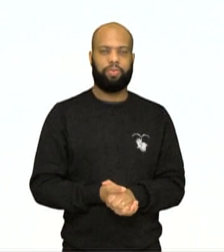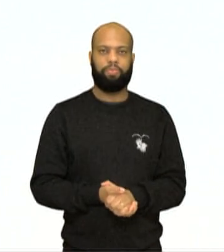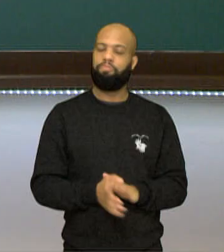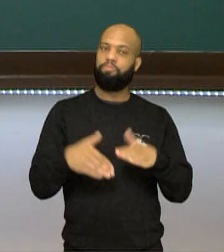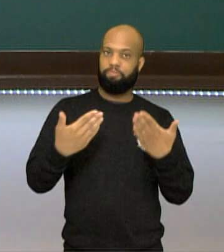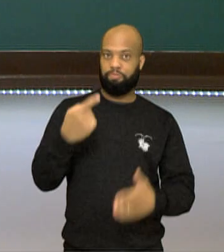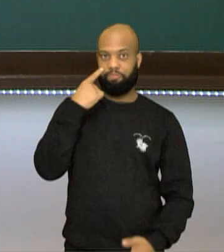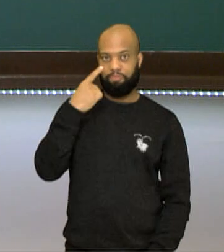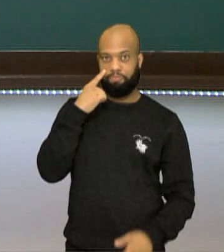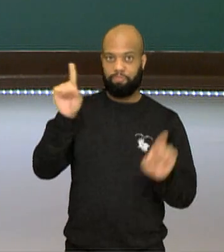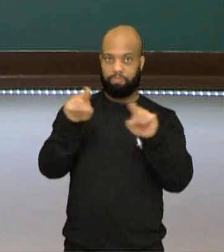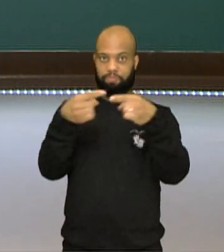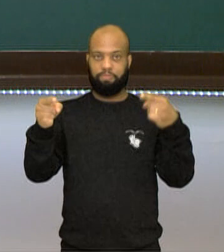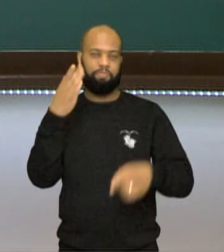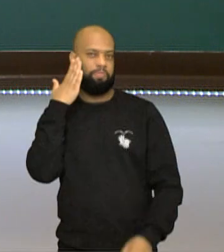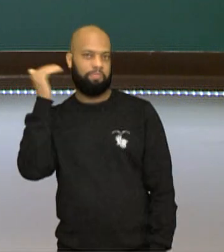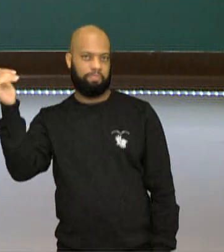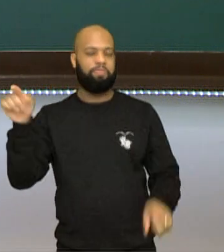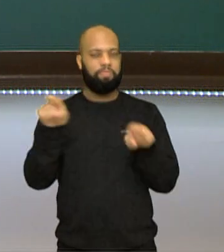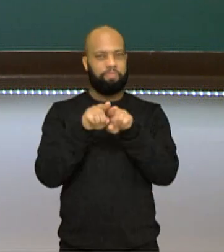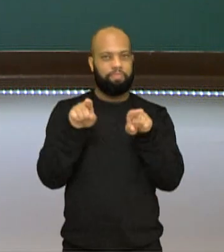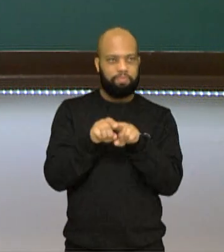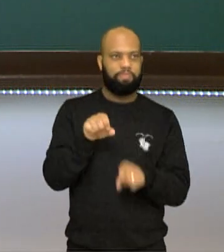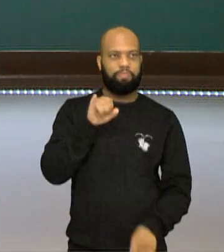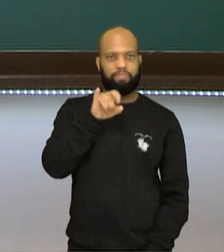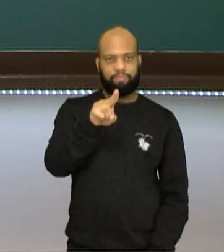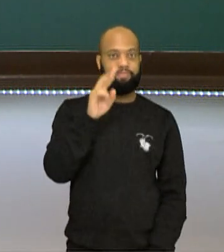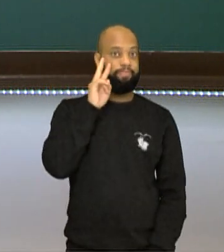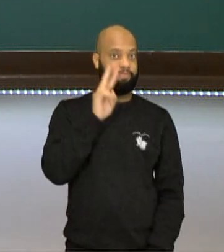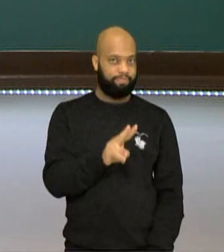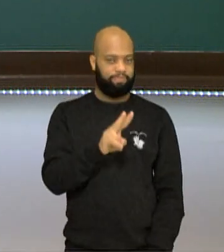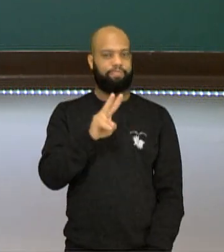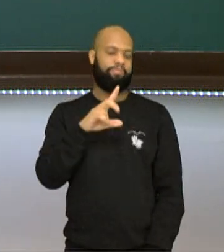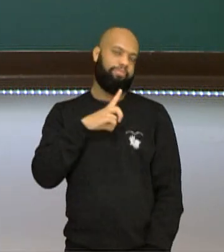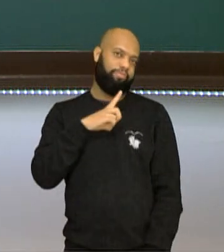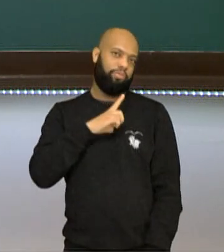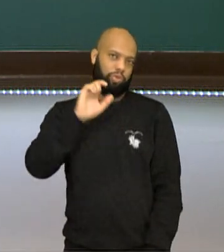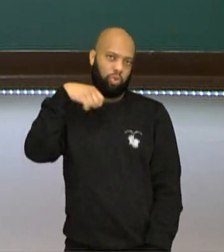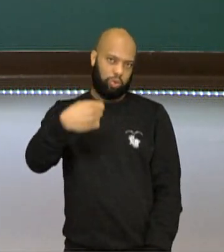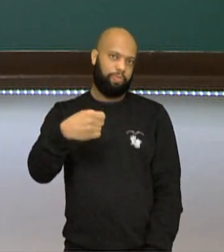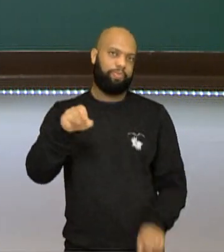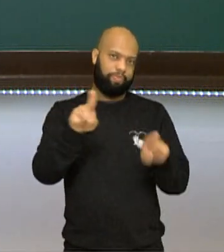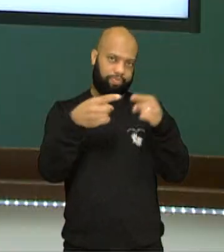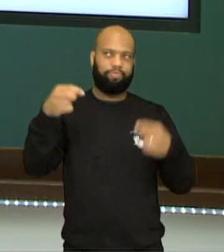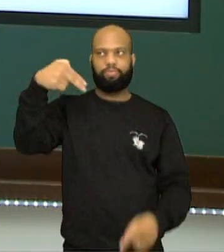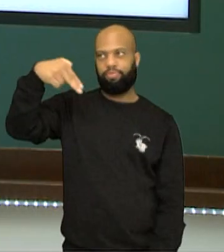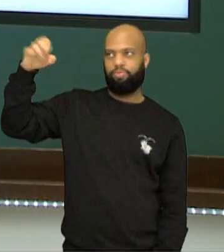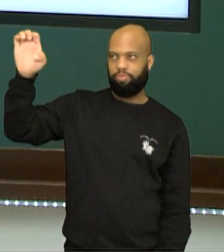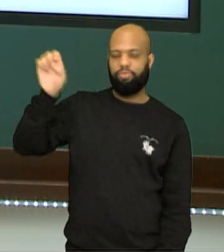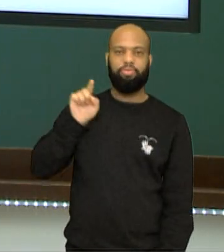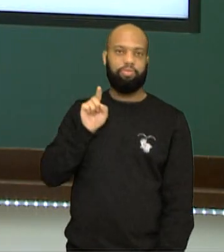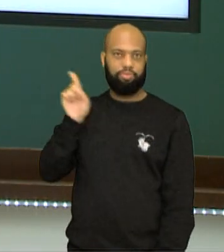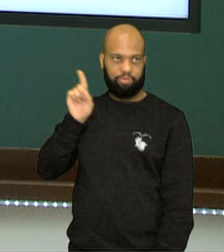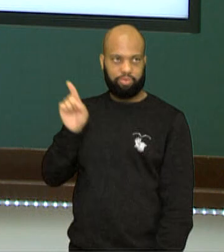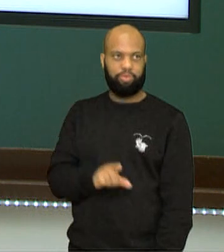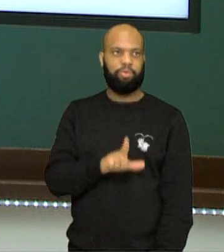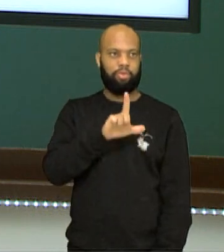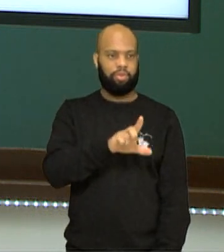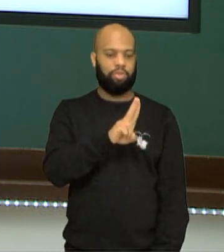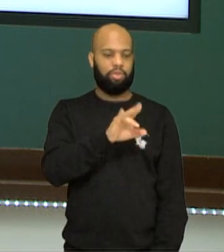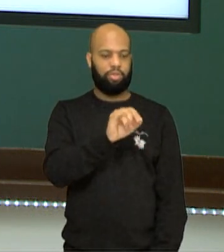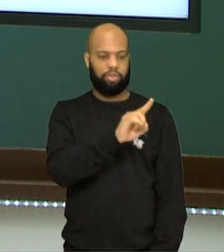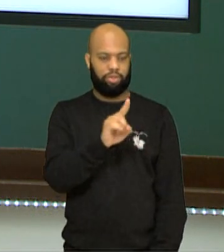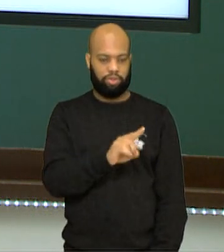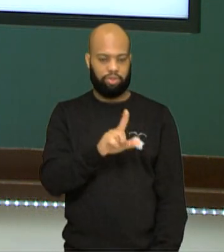Então aí, essa música bem conhecida, né? Se você escuta um pouquinho de música do Nordeste, tudo, essa é bastante conhecida, já